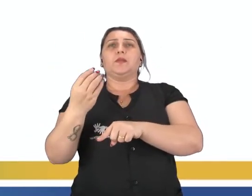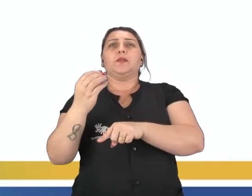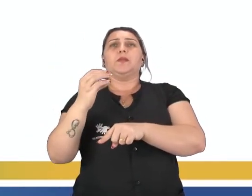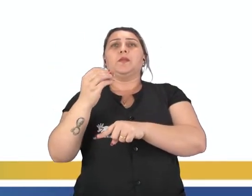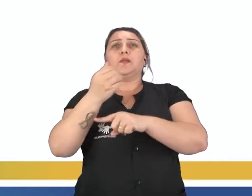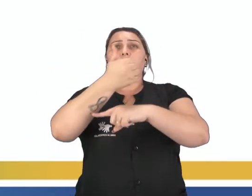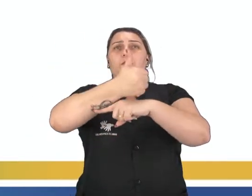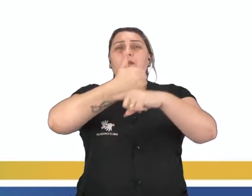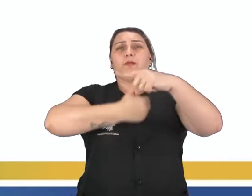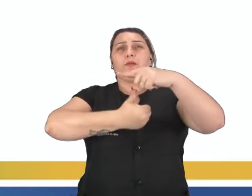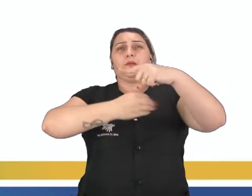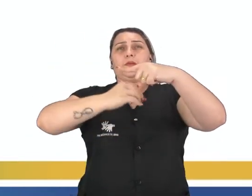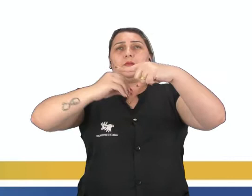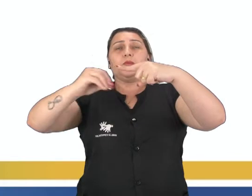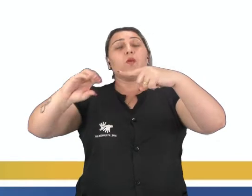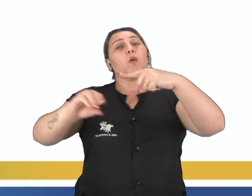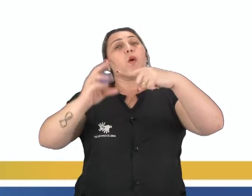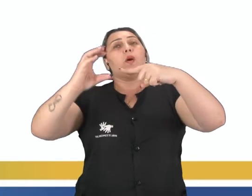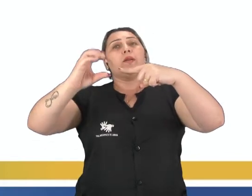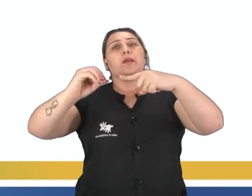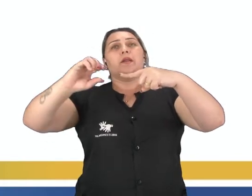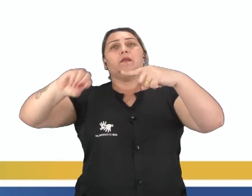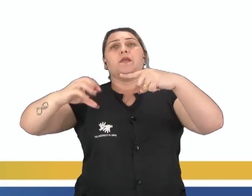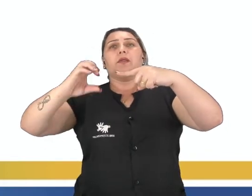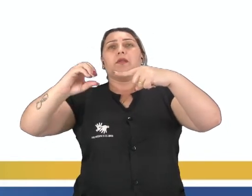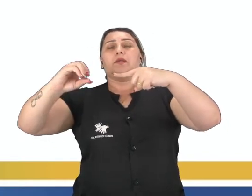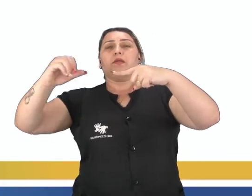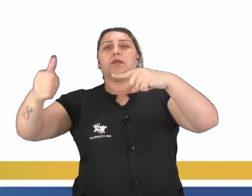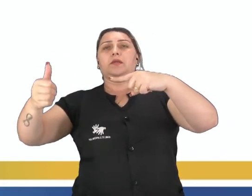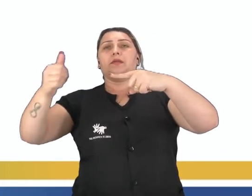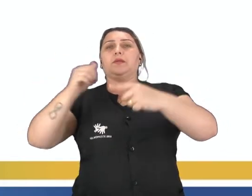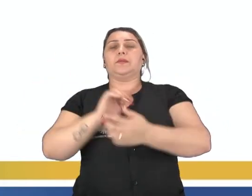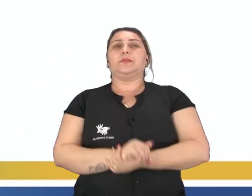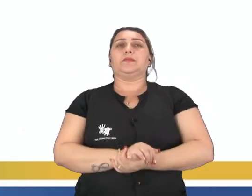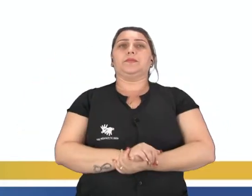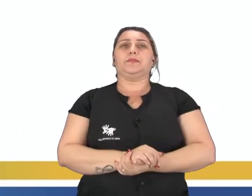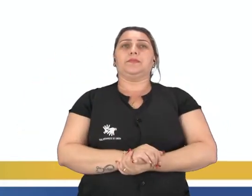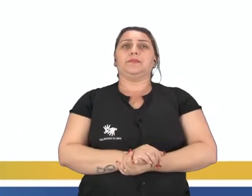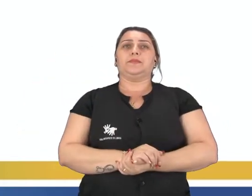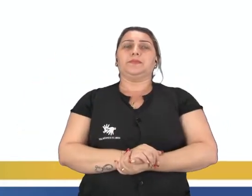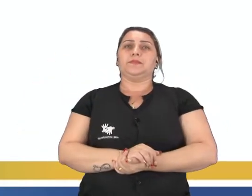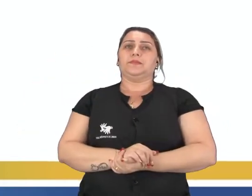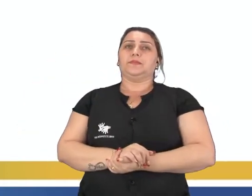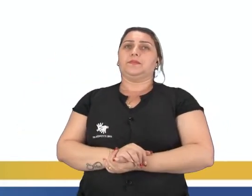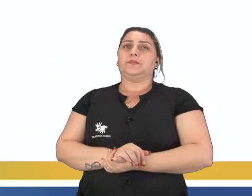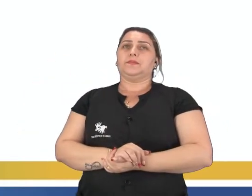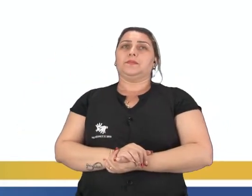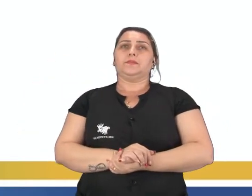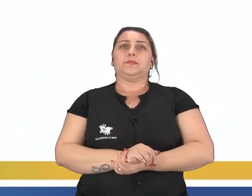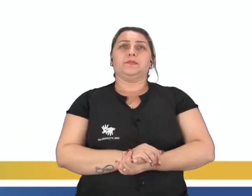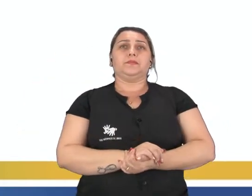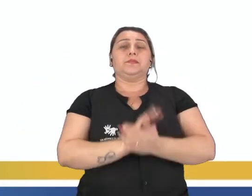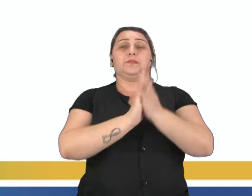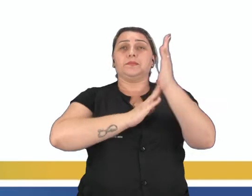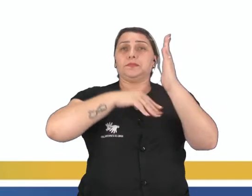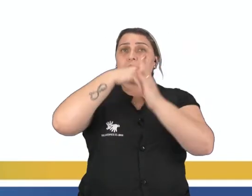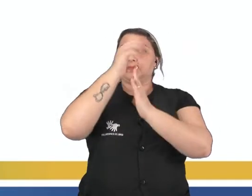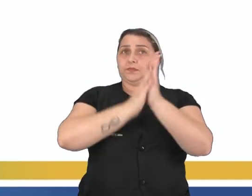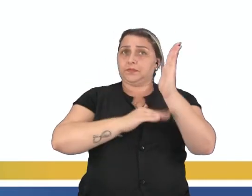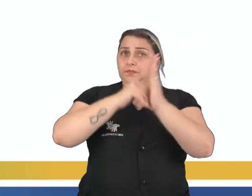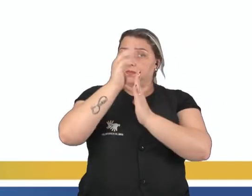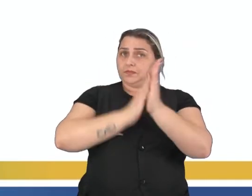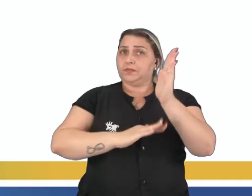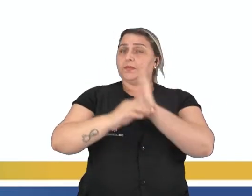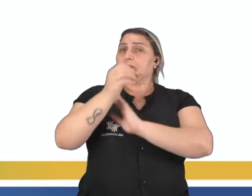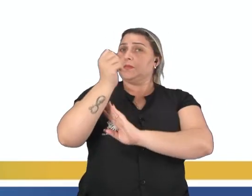milésimo de unidade. E como que eu represento um milésimo? 1 sobre 1000 ou 0,001. A parte em